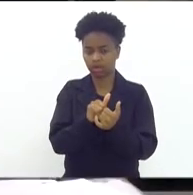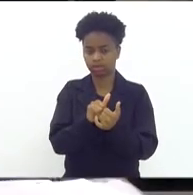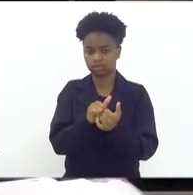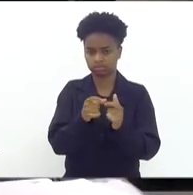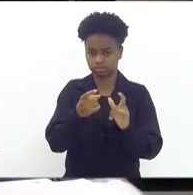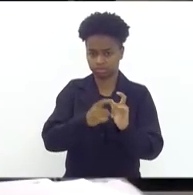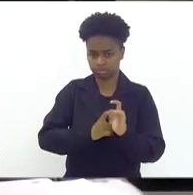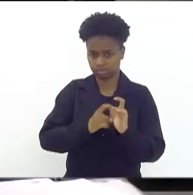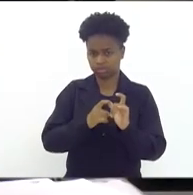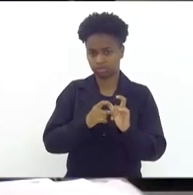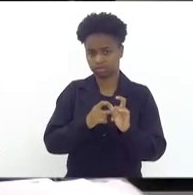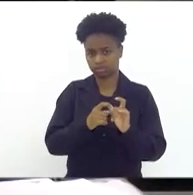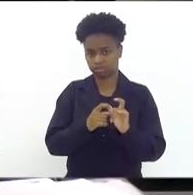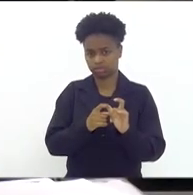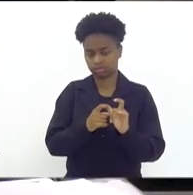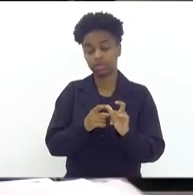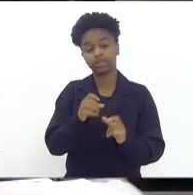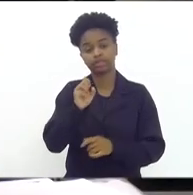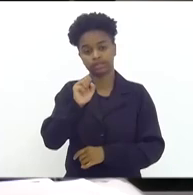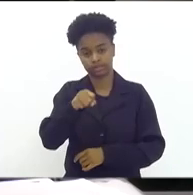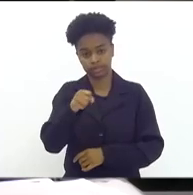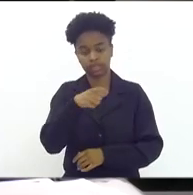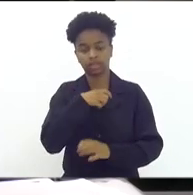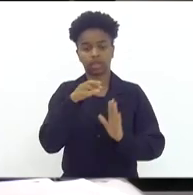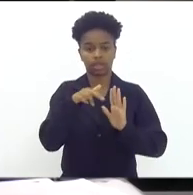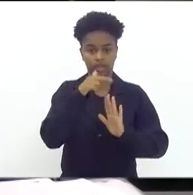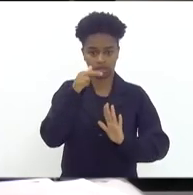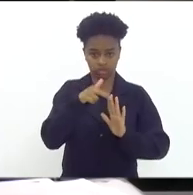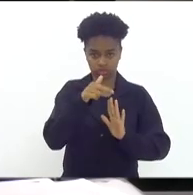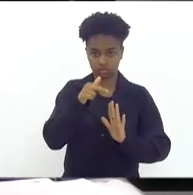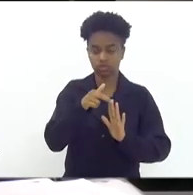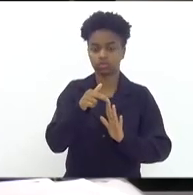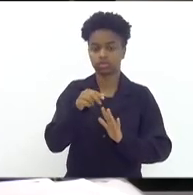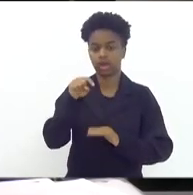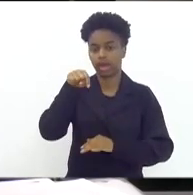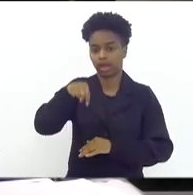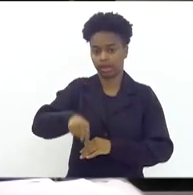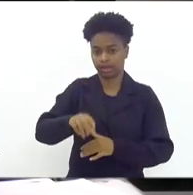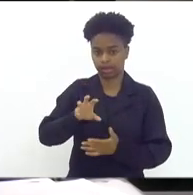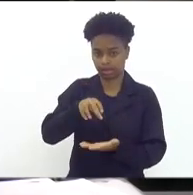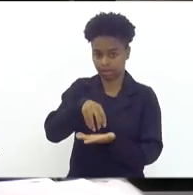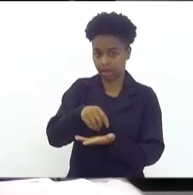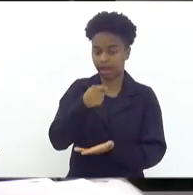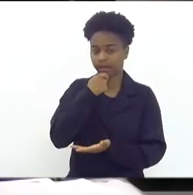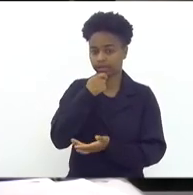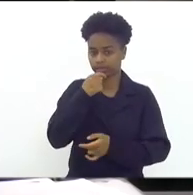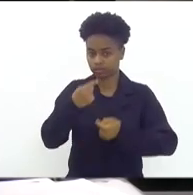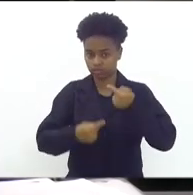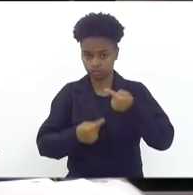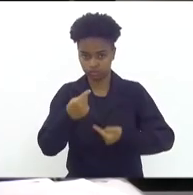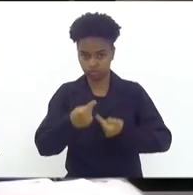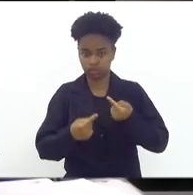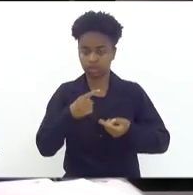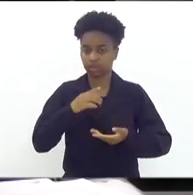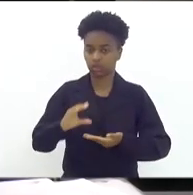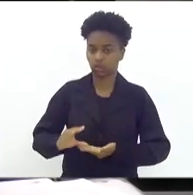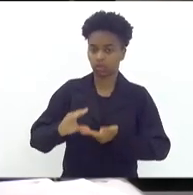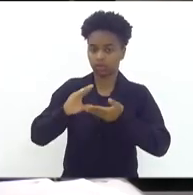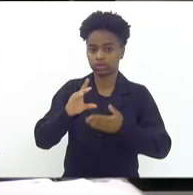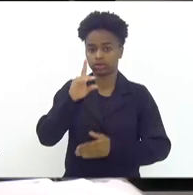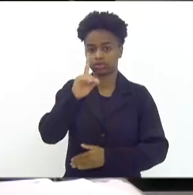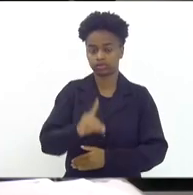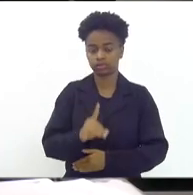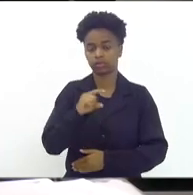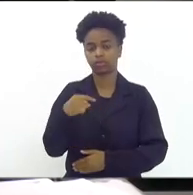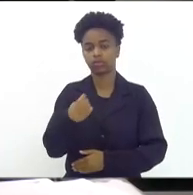sim excelência a gente tem uma regulação uma resolução em andamento dentro da agência tá em fase de discussão no conselho diretor é que